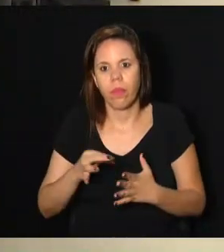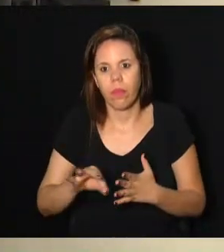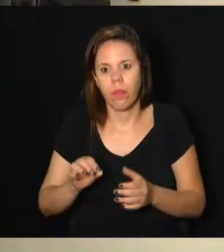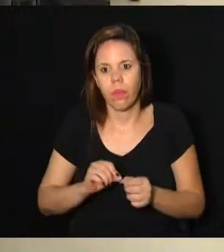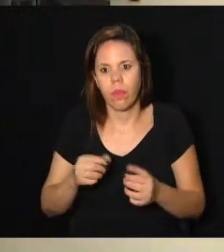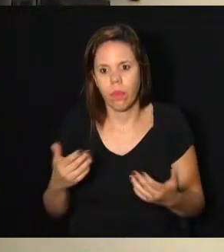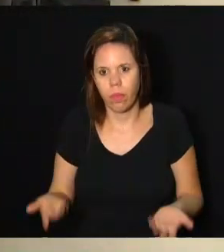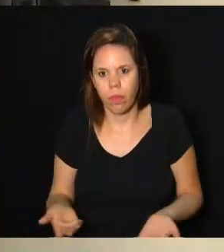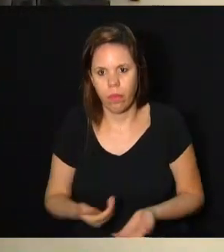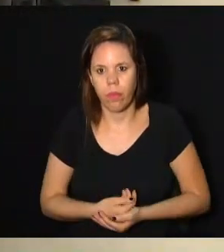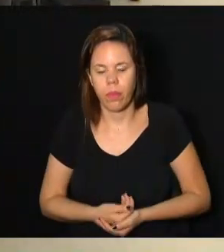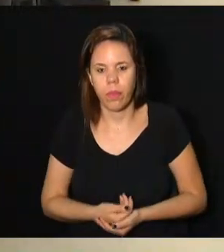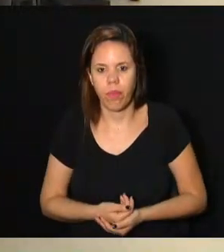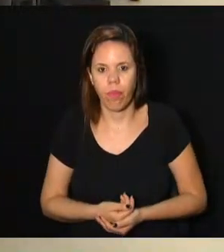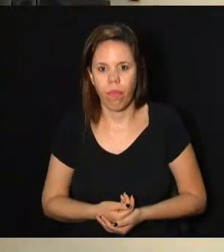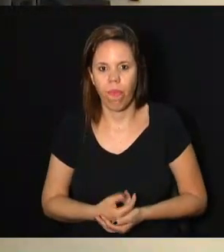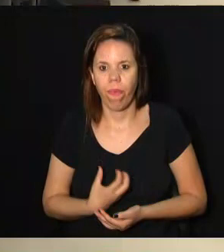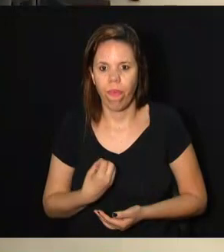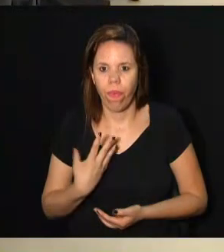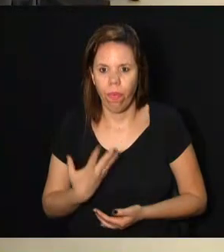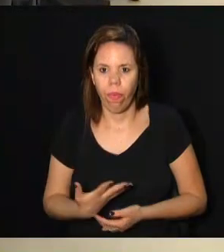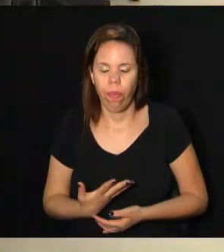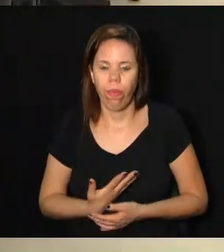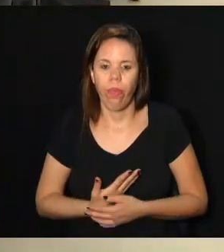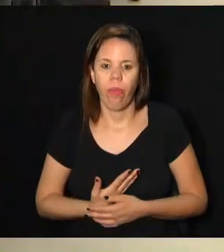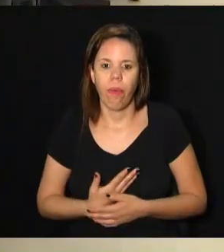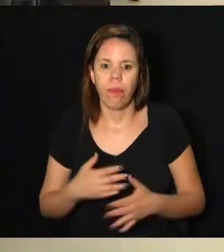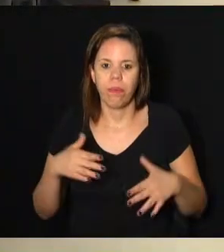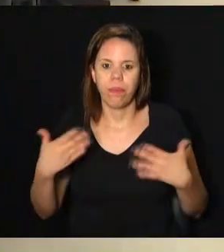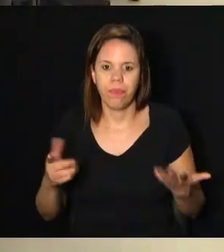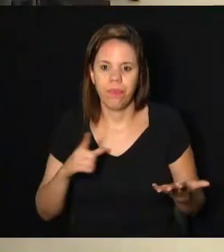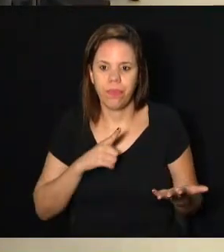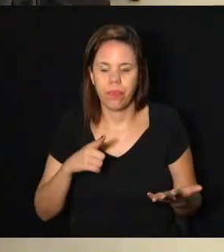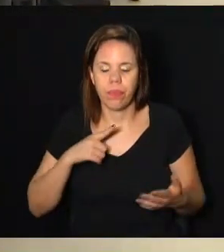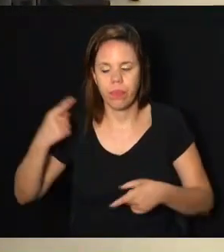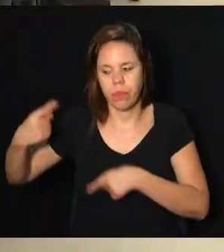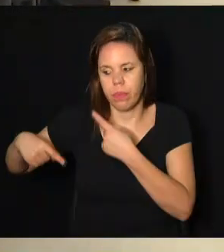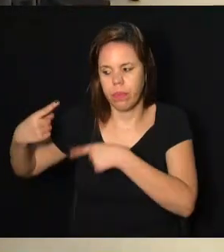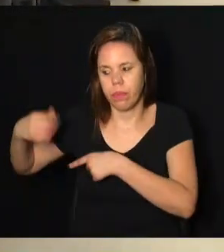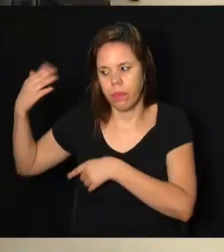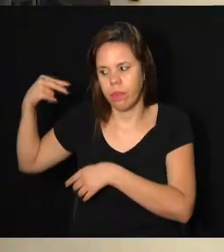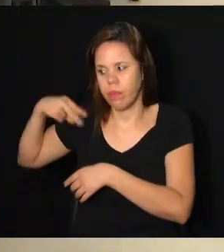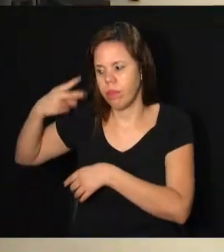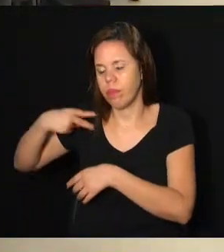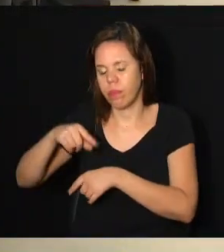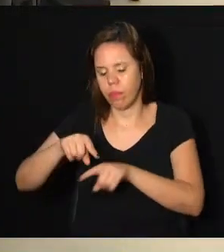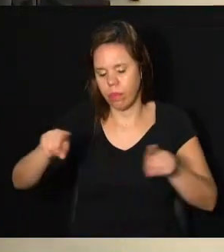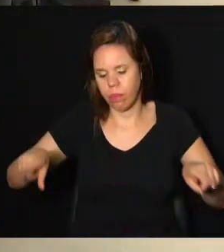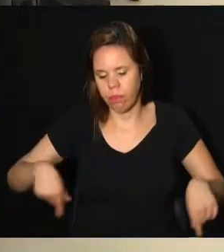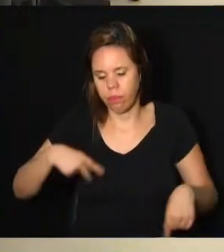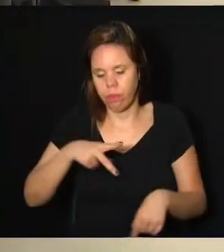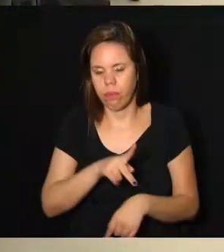fazer. É muito bom. É que quando houve a discussão entre os vereadores na sala da presidência,